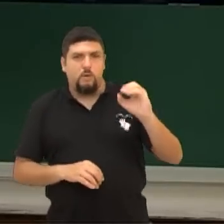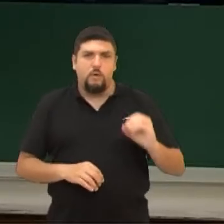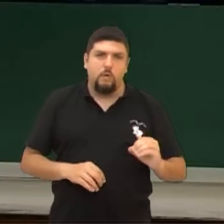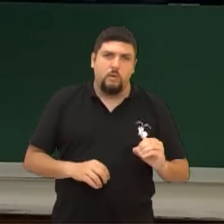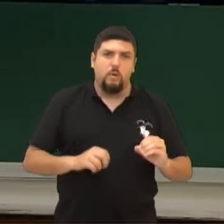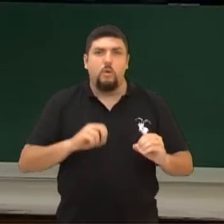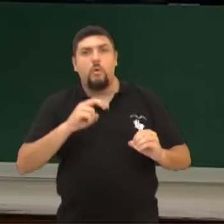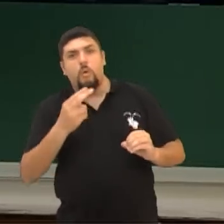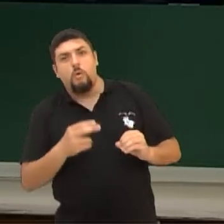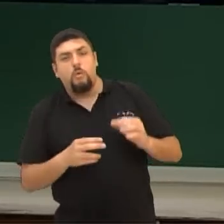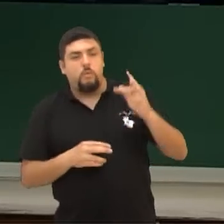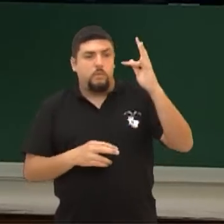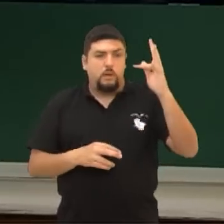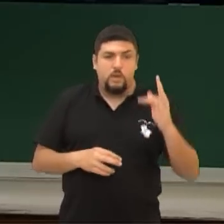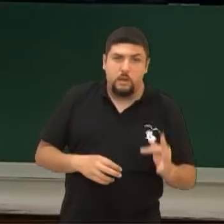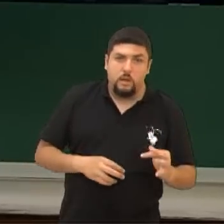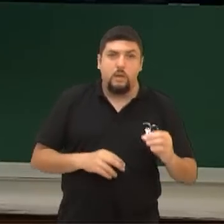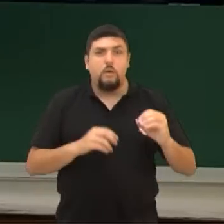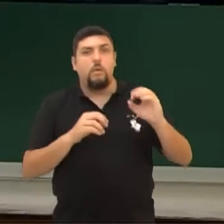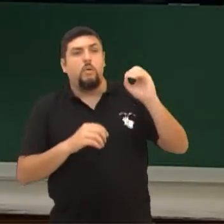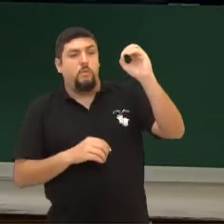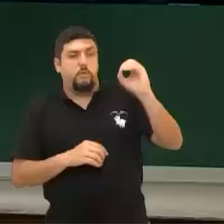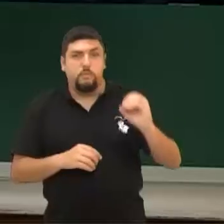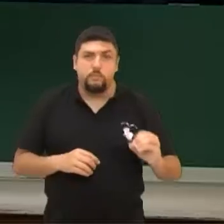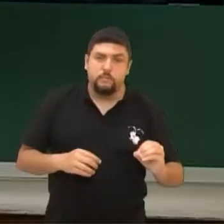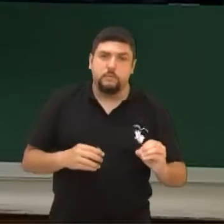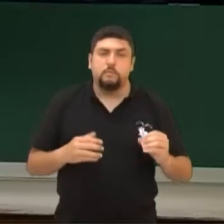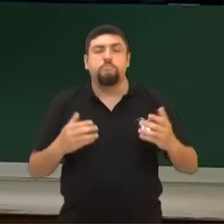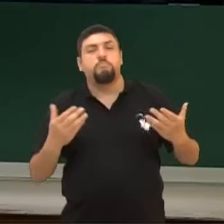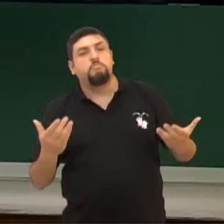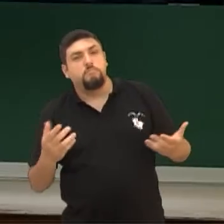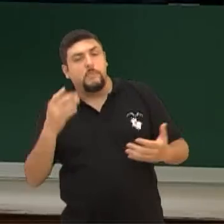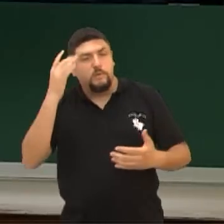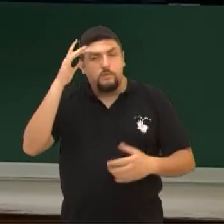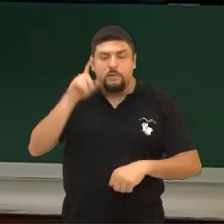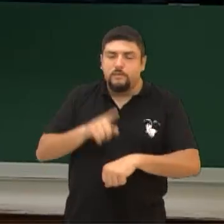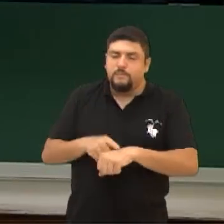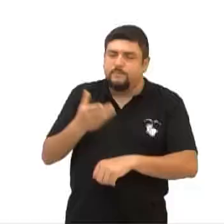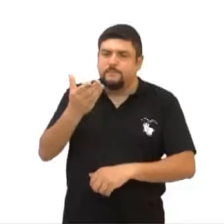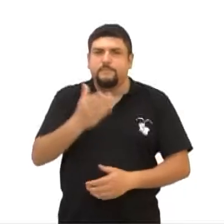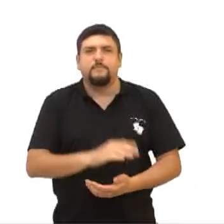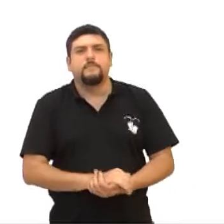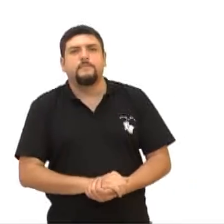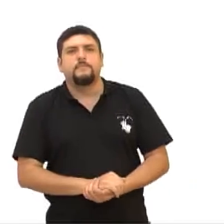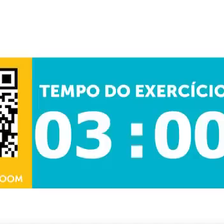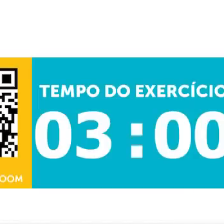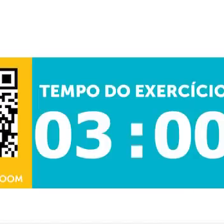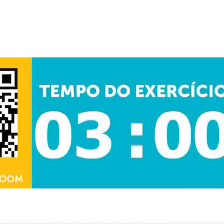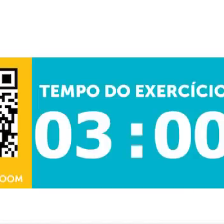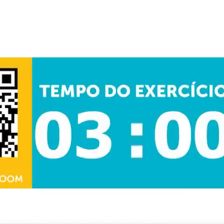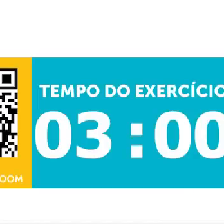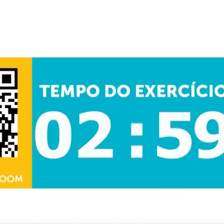O, ou de repente 2 Os, ou de repente 2 Fs, não sei. Um tempinho para você.